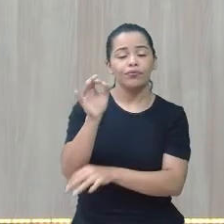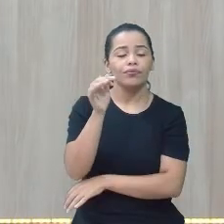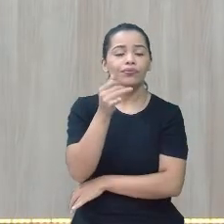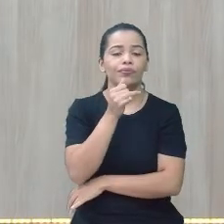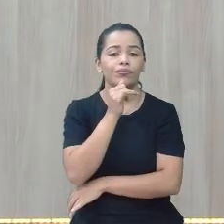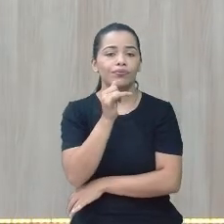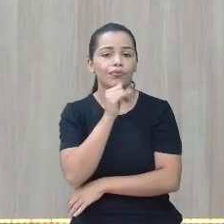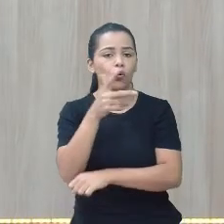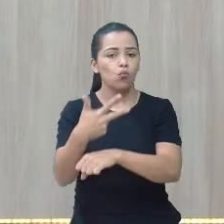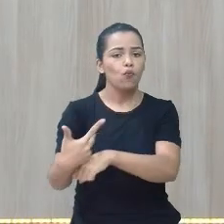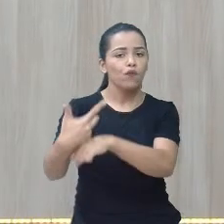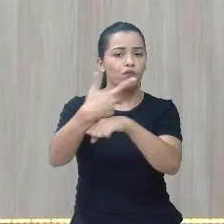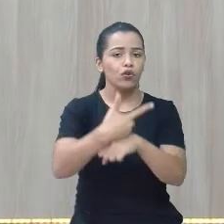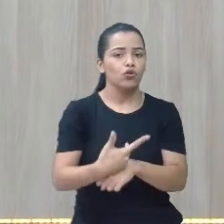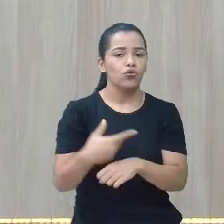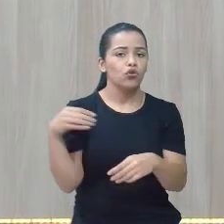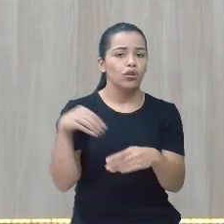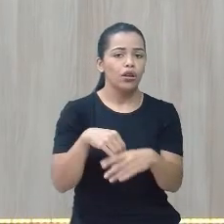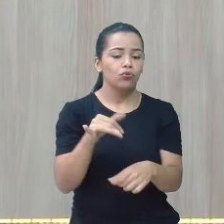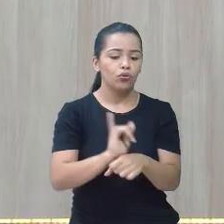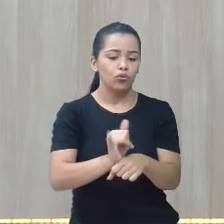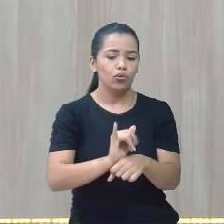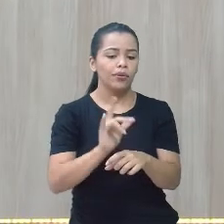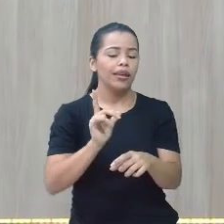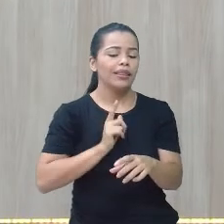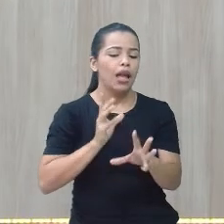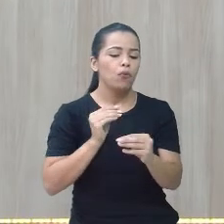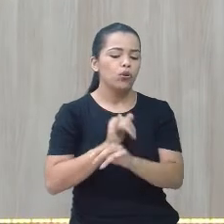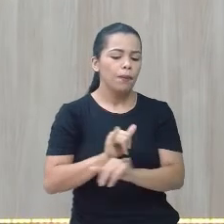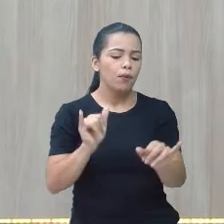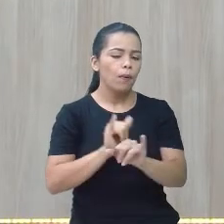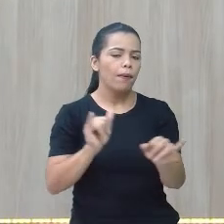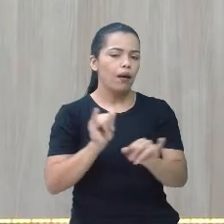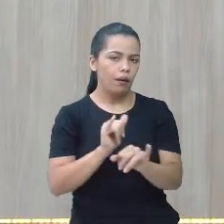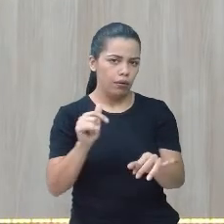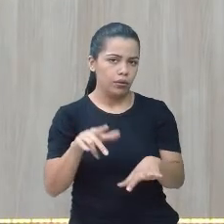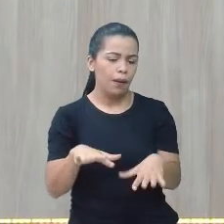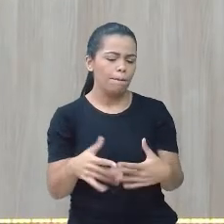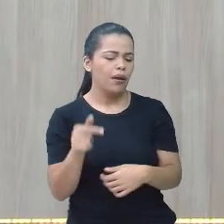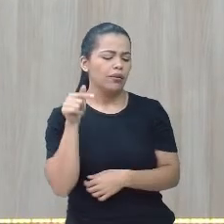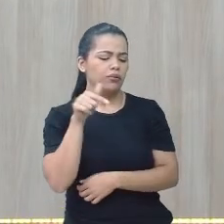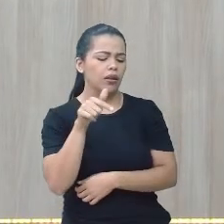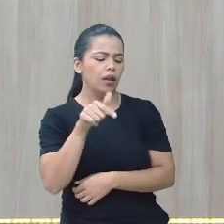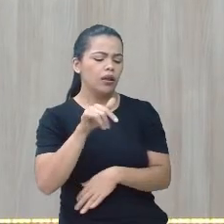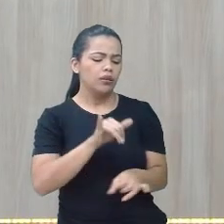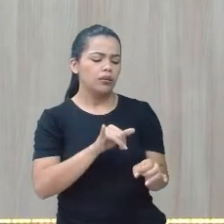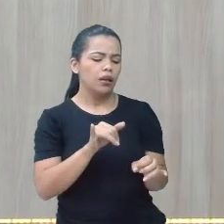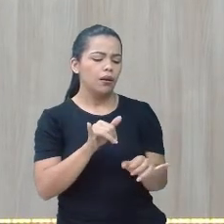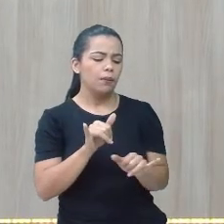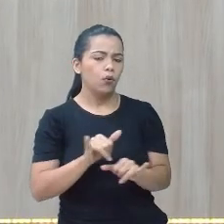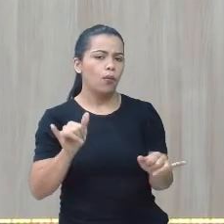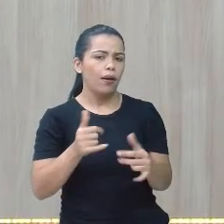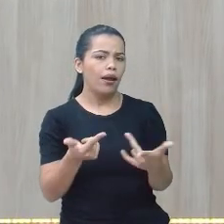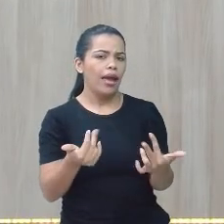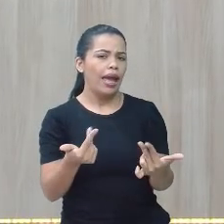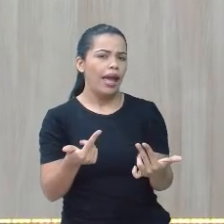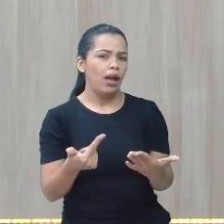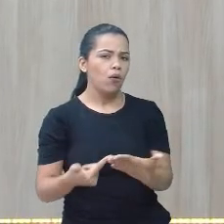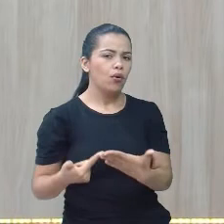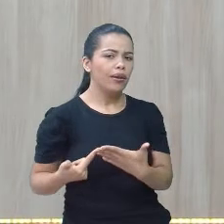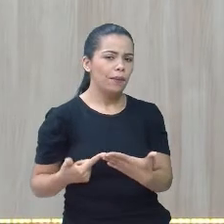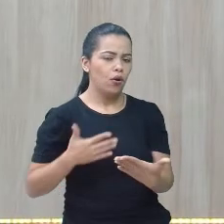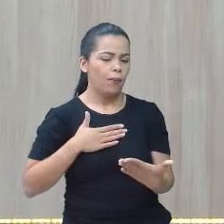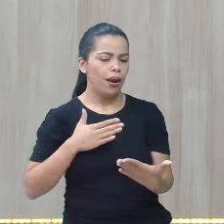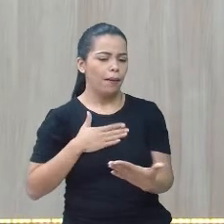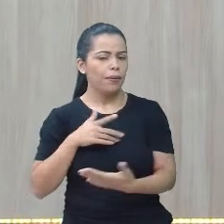vídeo no YouTube, aparecem propagandas. Mas será que aquela propaganda que aparece para você é a mesma que aparece para mim, para a Briane,